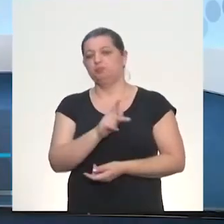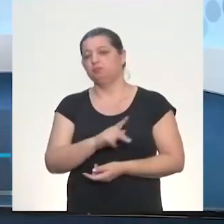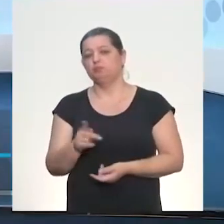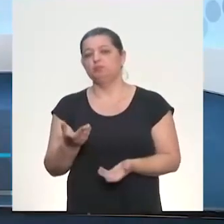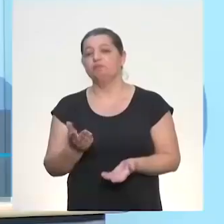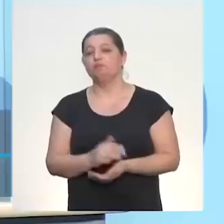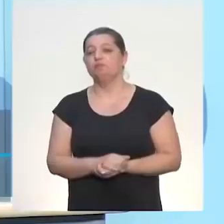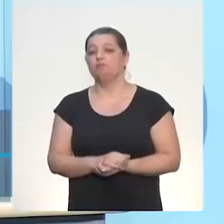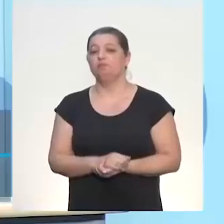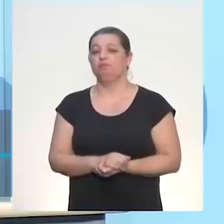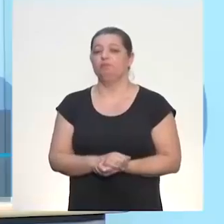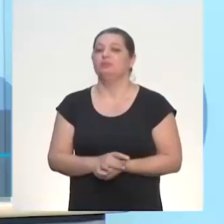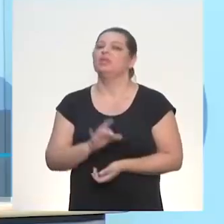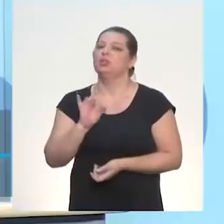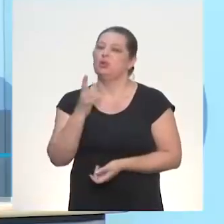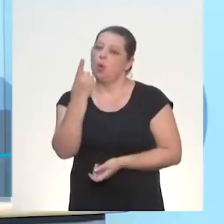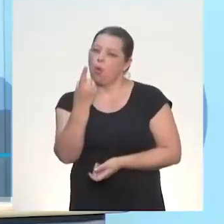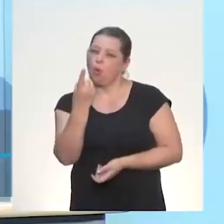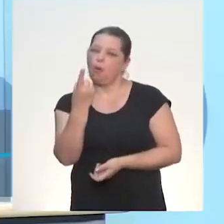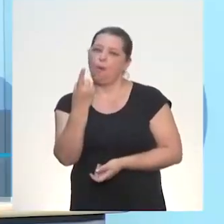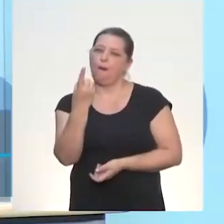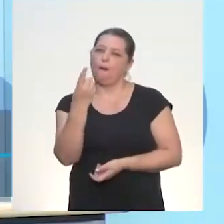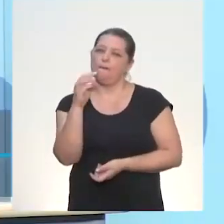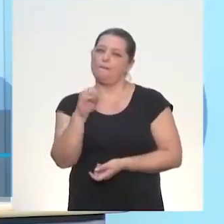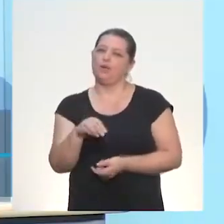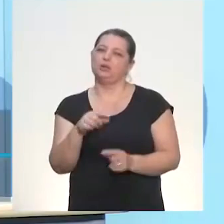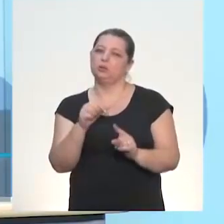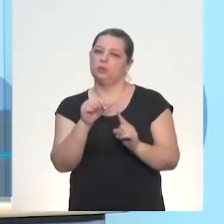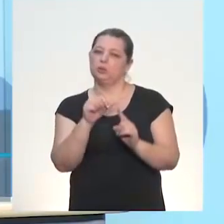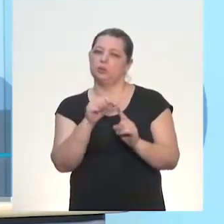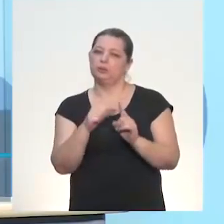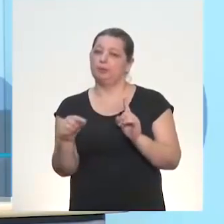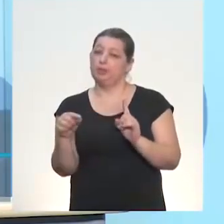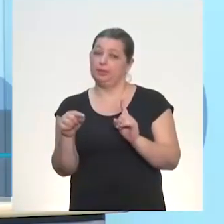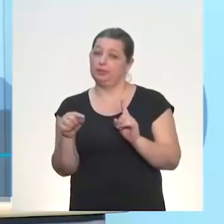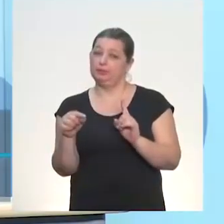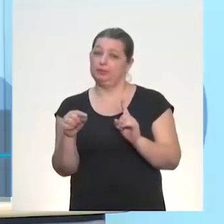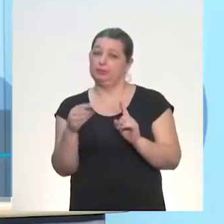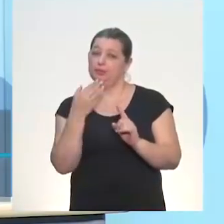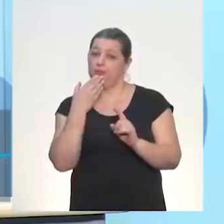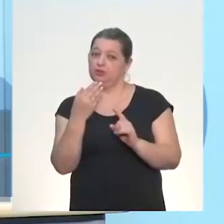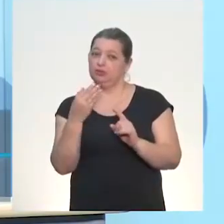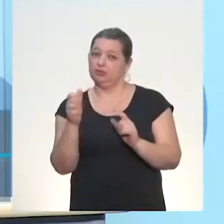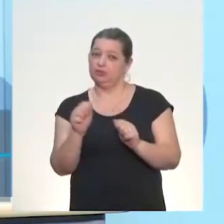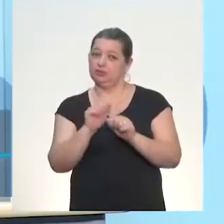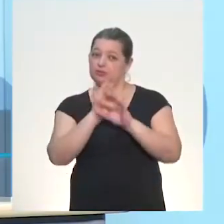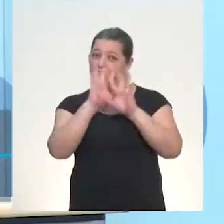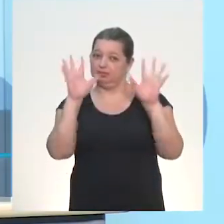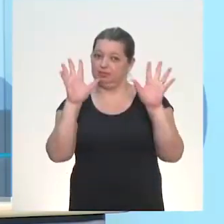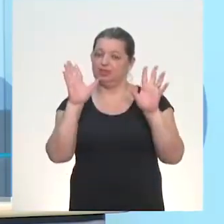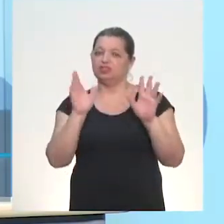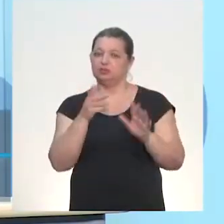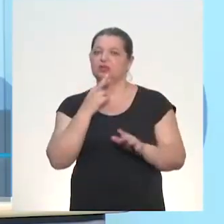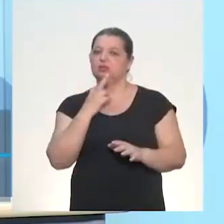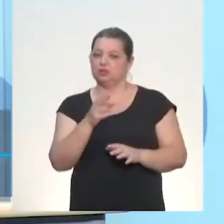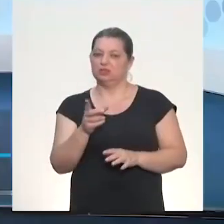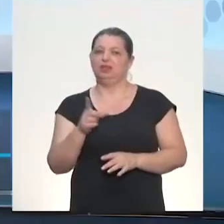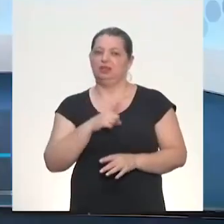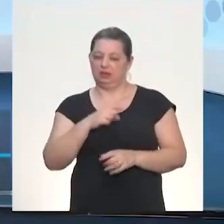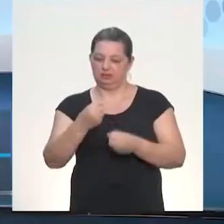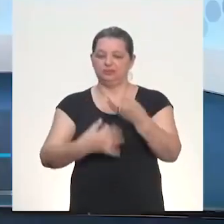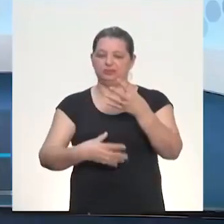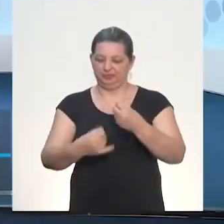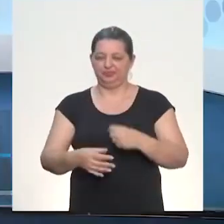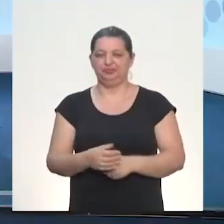Roberta, só vou dar 1 minuto e meio, porque você pediu para que eles esclarecessem a conta que eles fizeram, mas já tem resposta no chat. Ok,